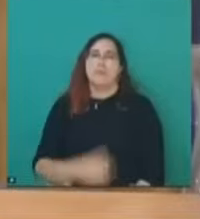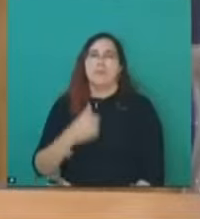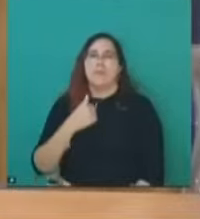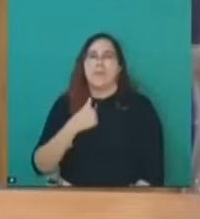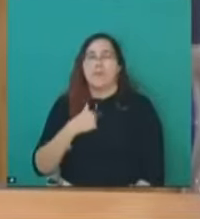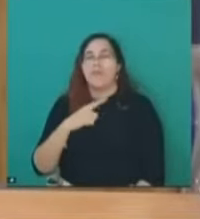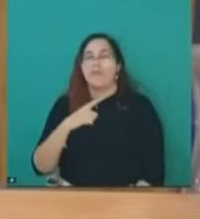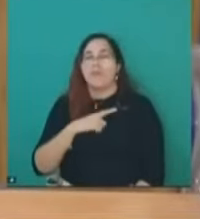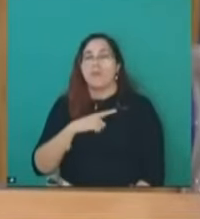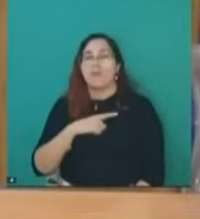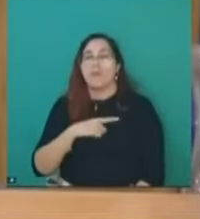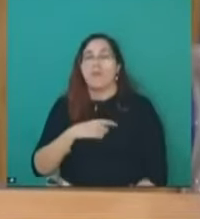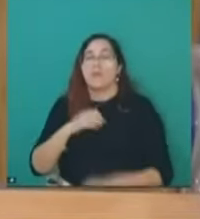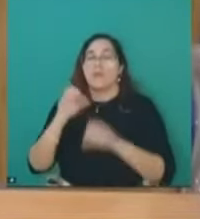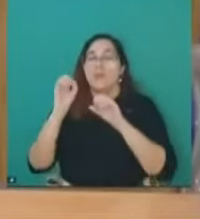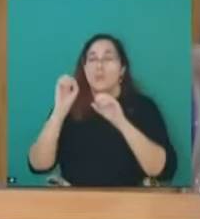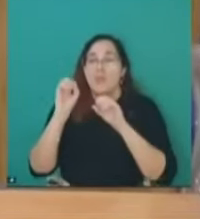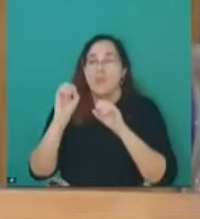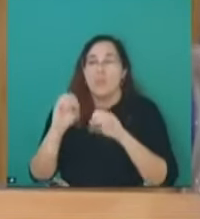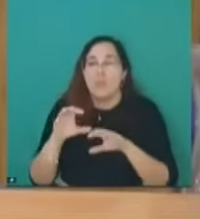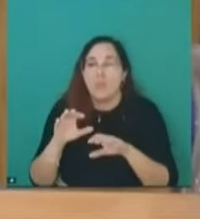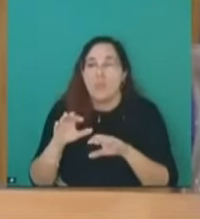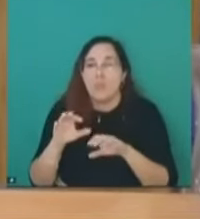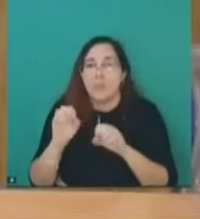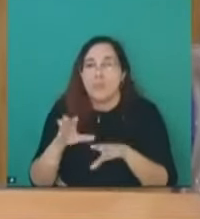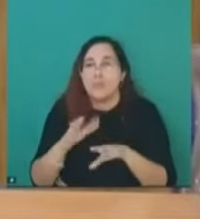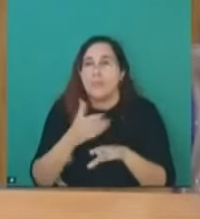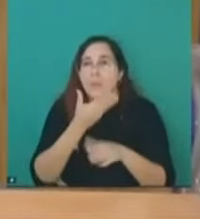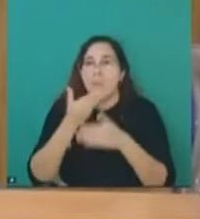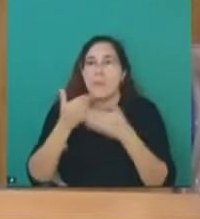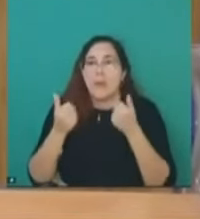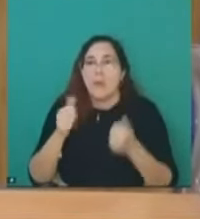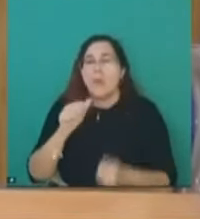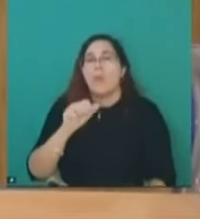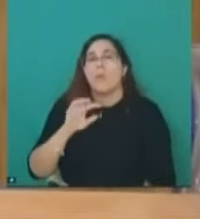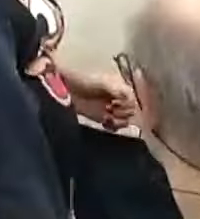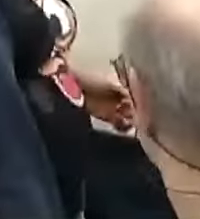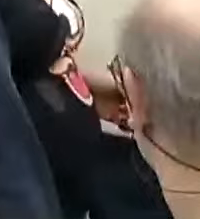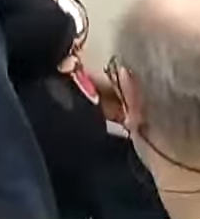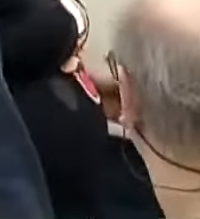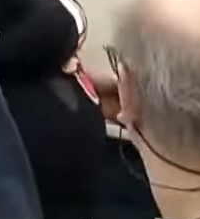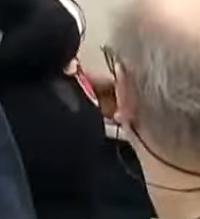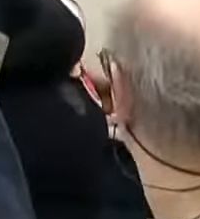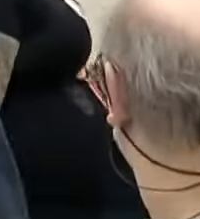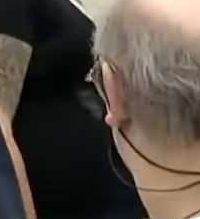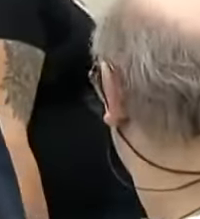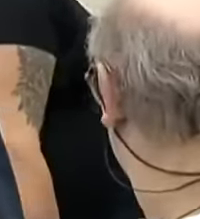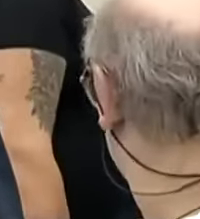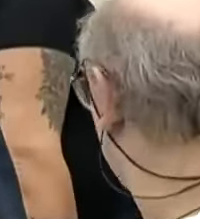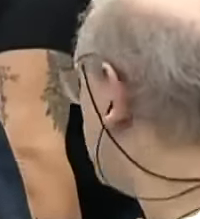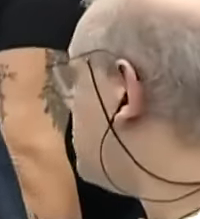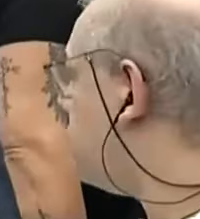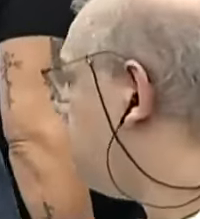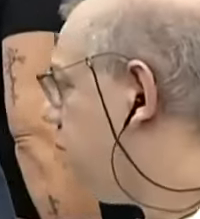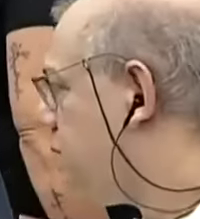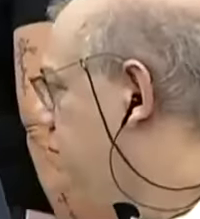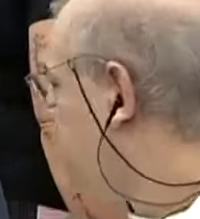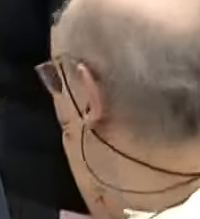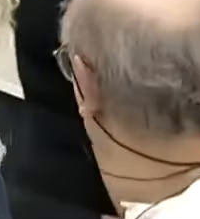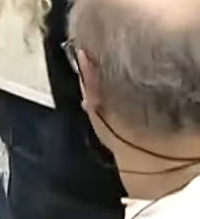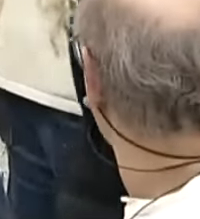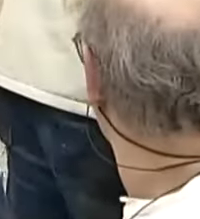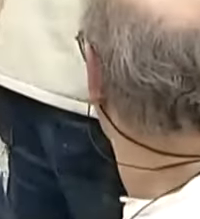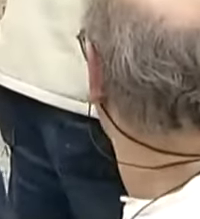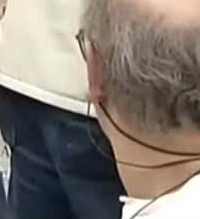TEA e vou dar um atendimento muito melhor para os cadeirantes, pessoas com mobilidade reduzida. Sempre é muito importante você realizar